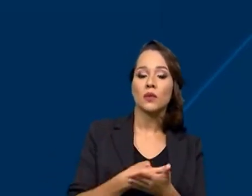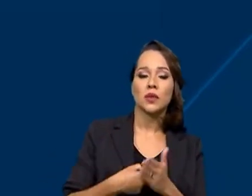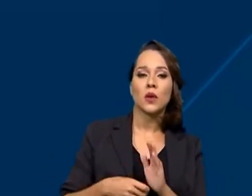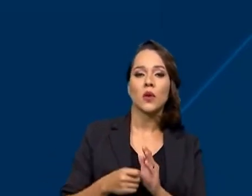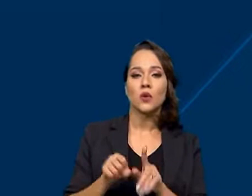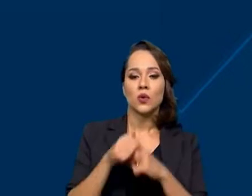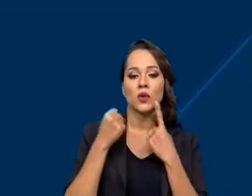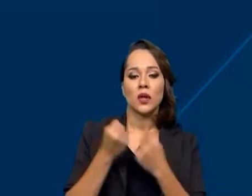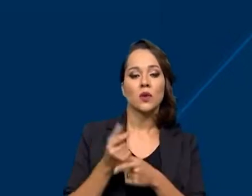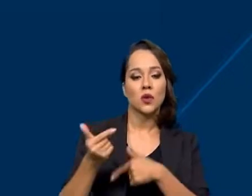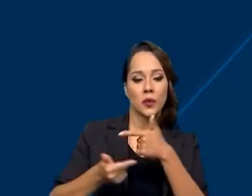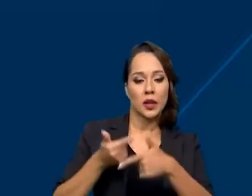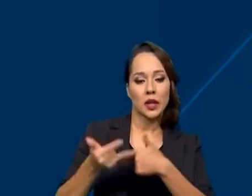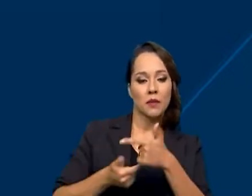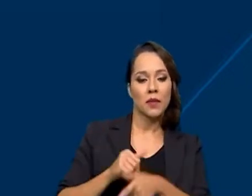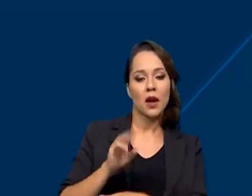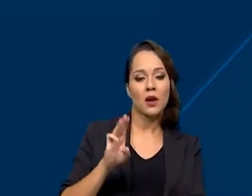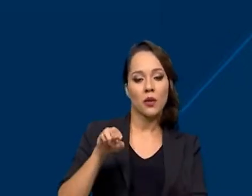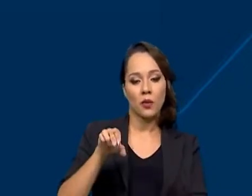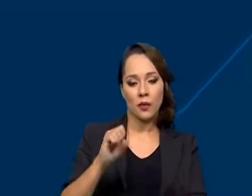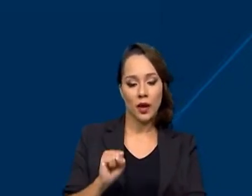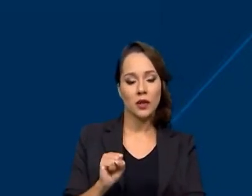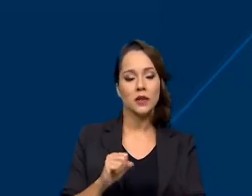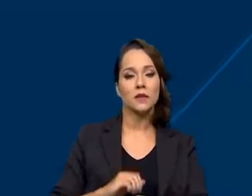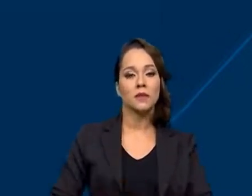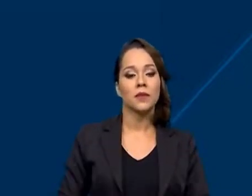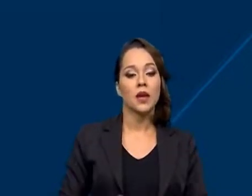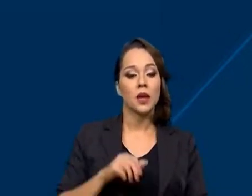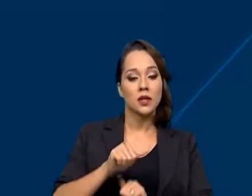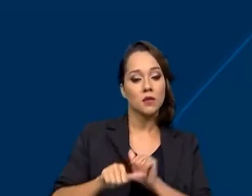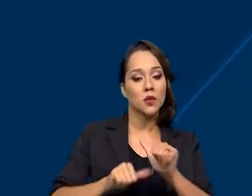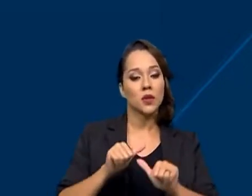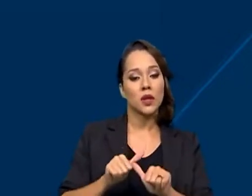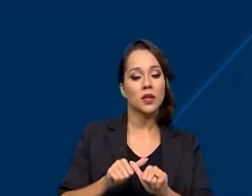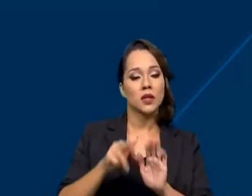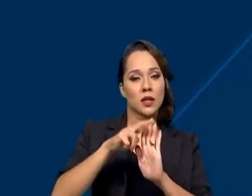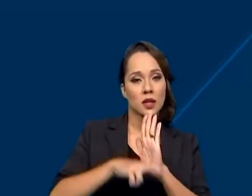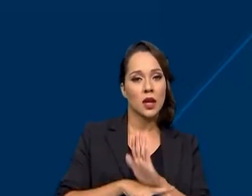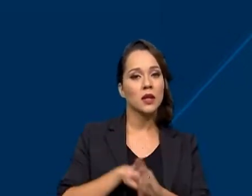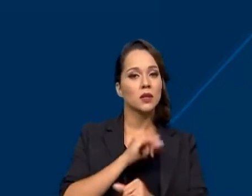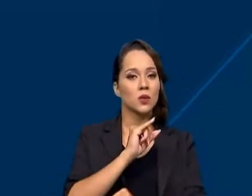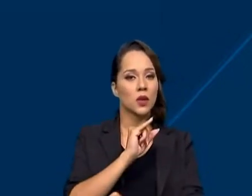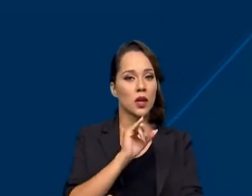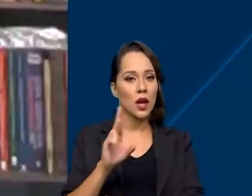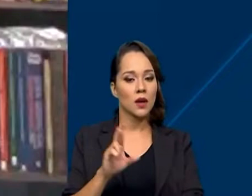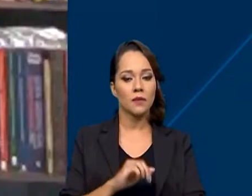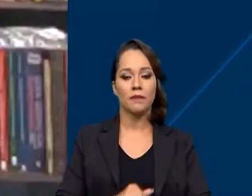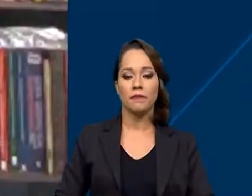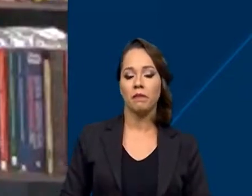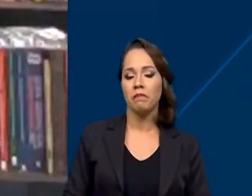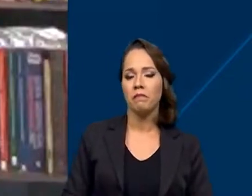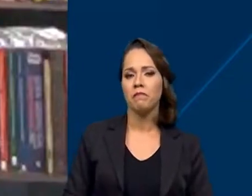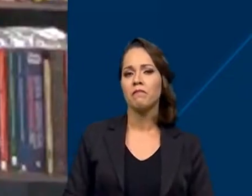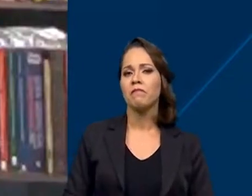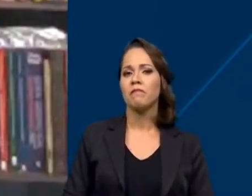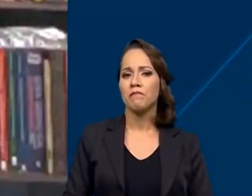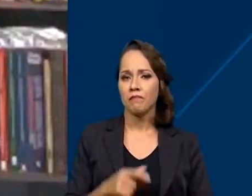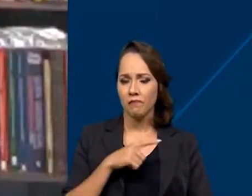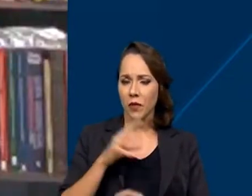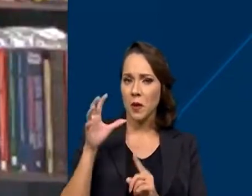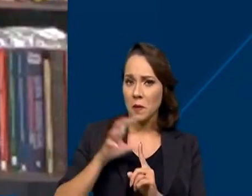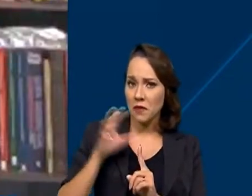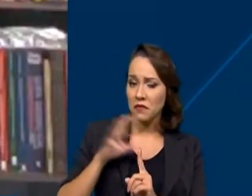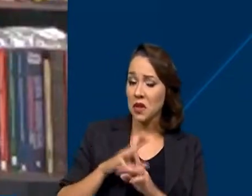social sobre operações com bens e serviços e as mudanças nas regras do imposto de renda. Ela causa um efeito em